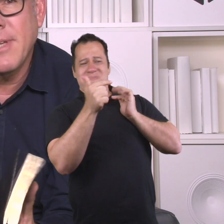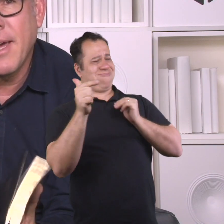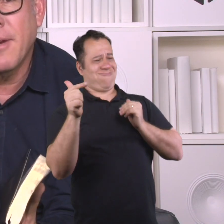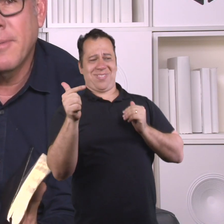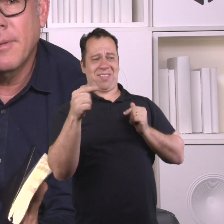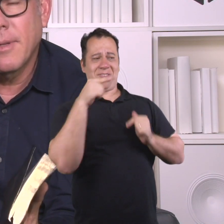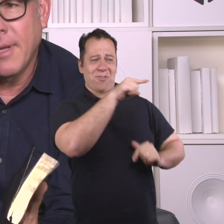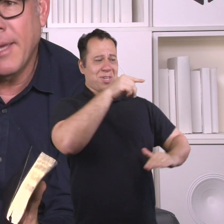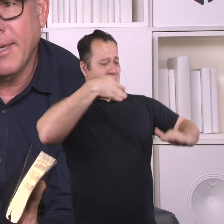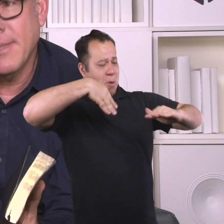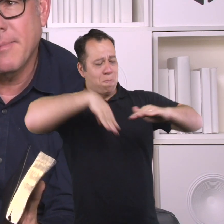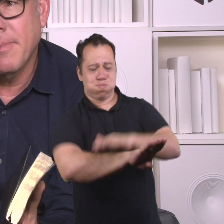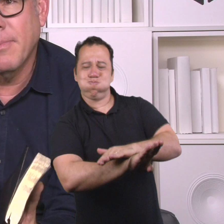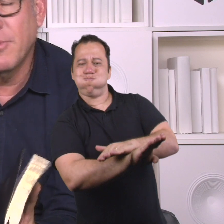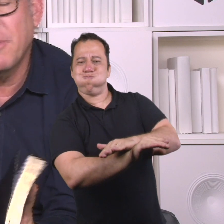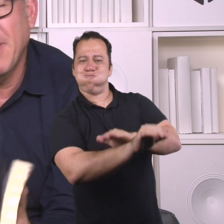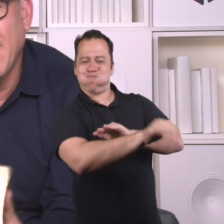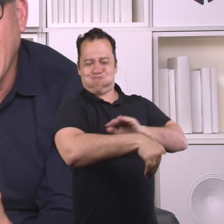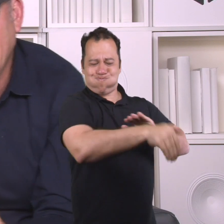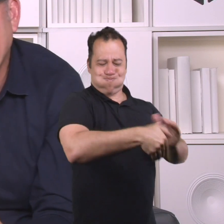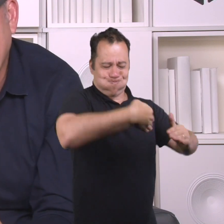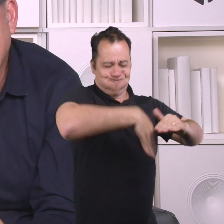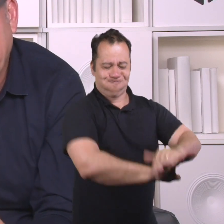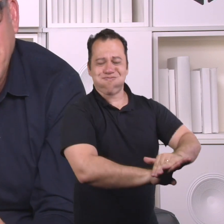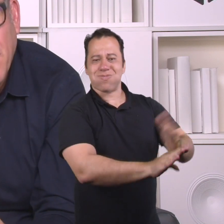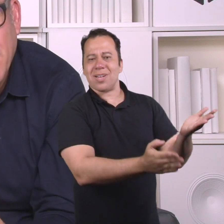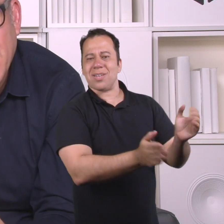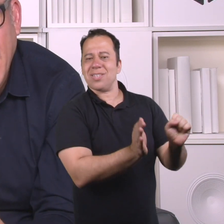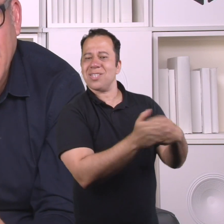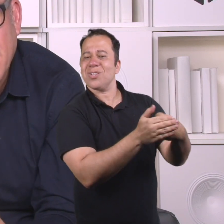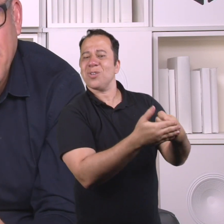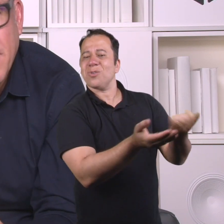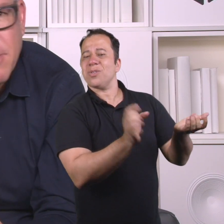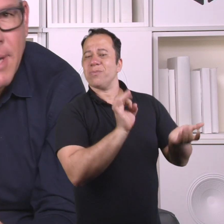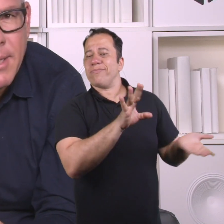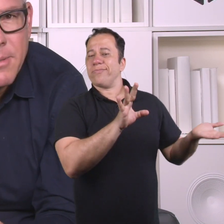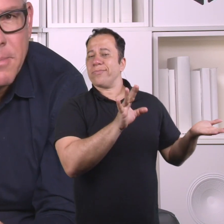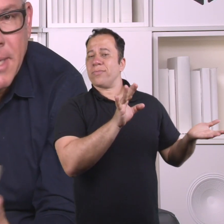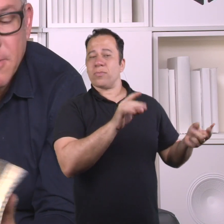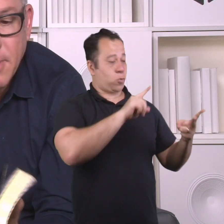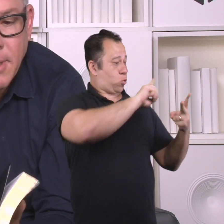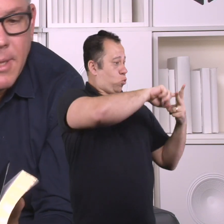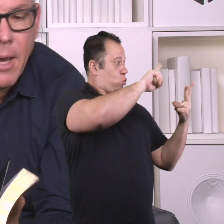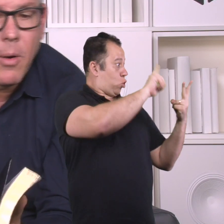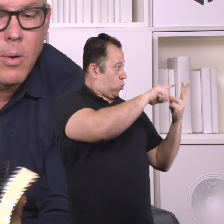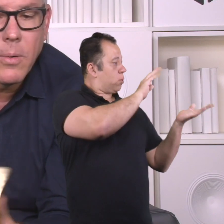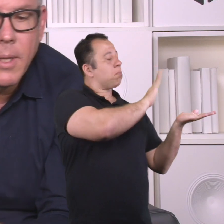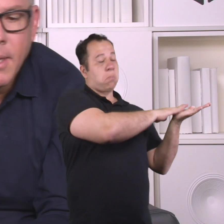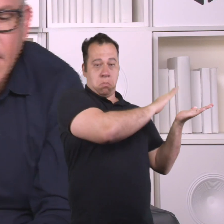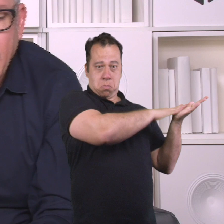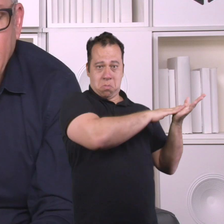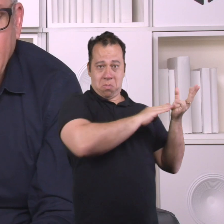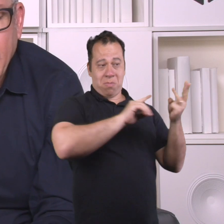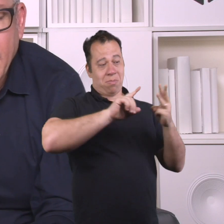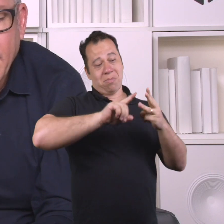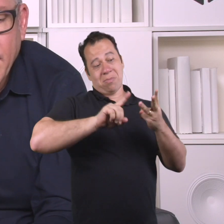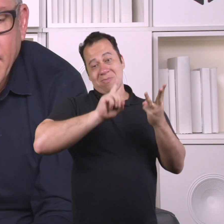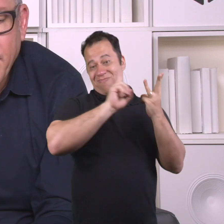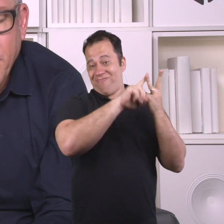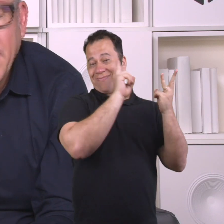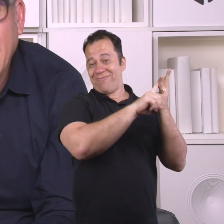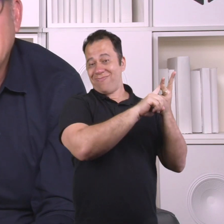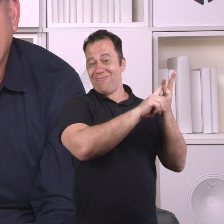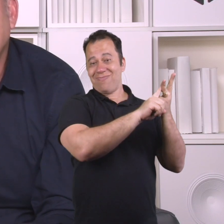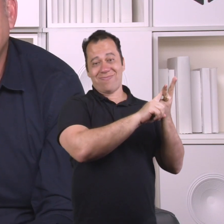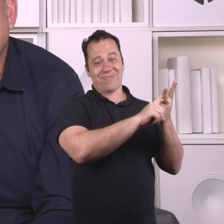que fizeram a riqueza multiplicar-se, eles foram elogiados e abençoados, mas o que enterrou,